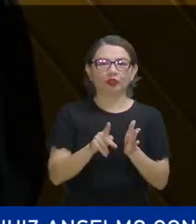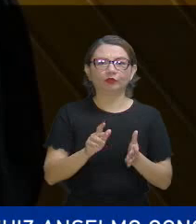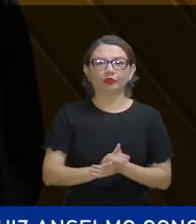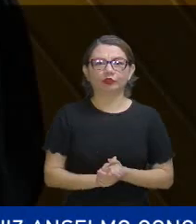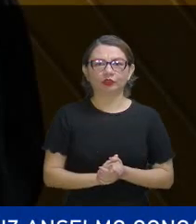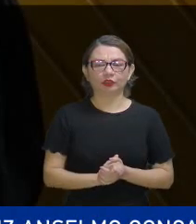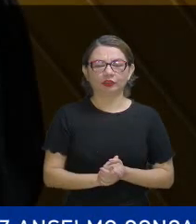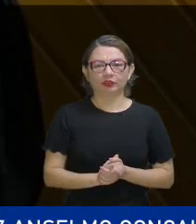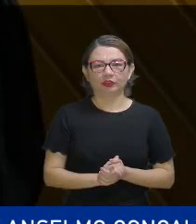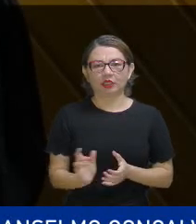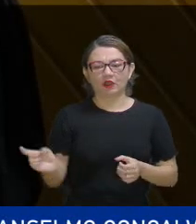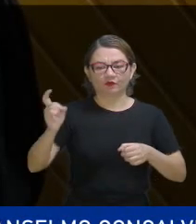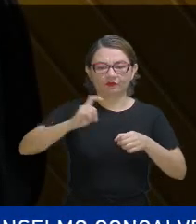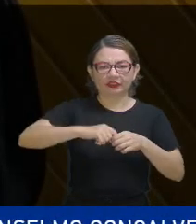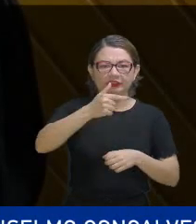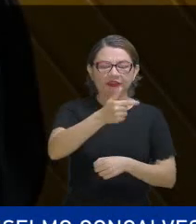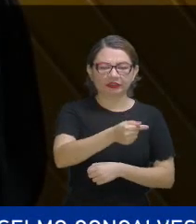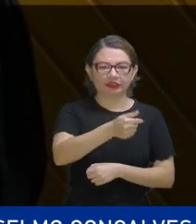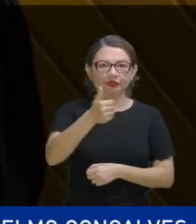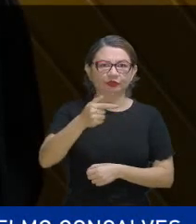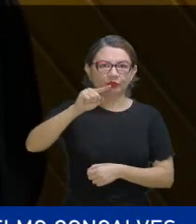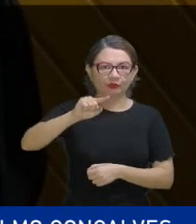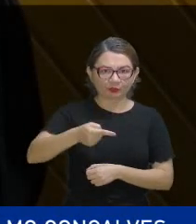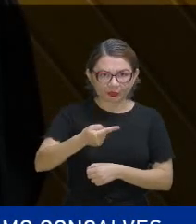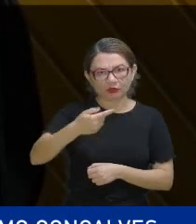pela devolução de R$